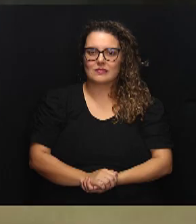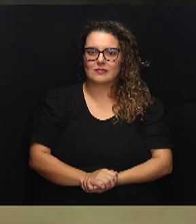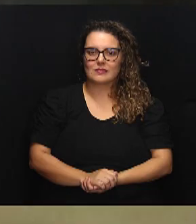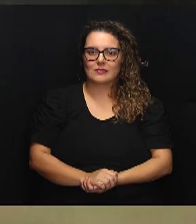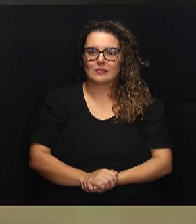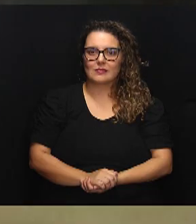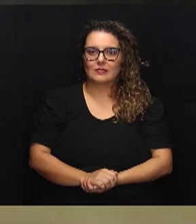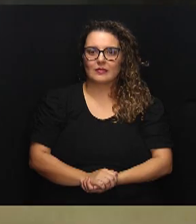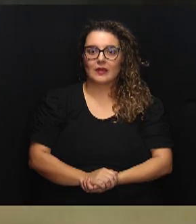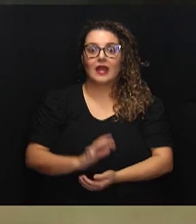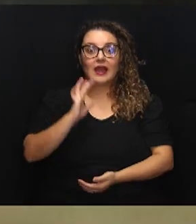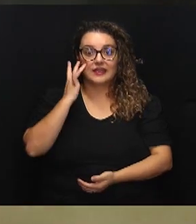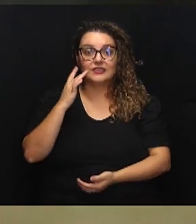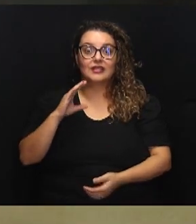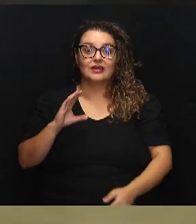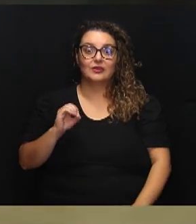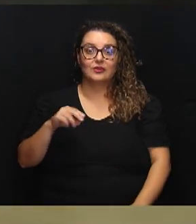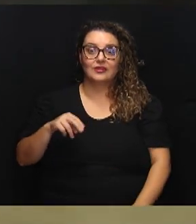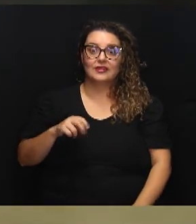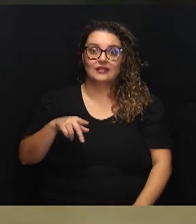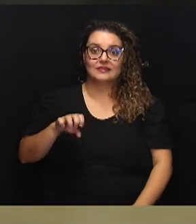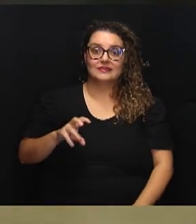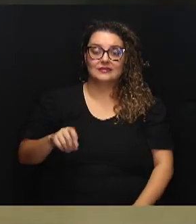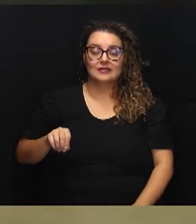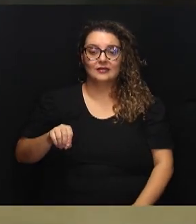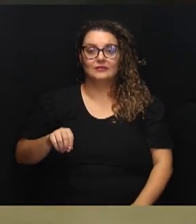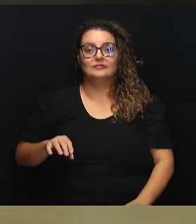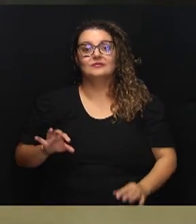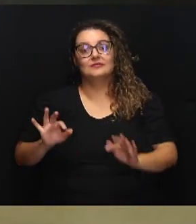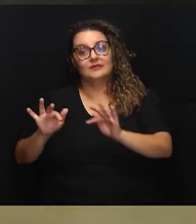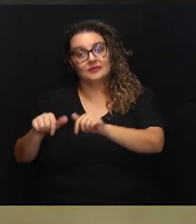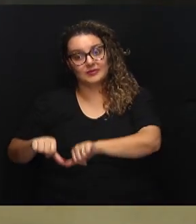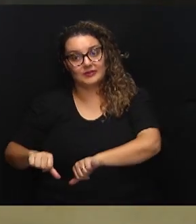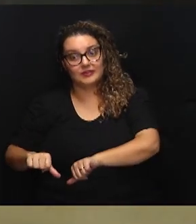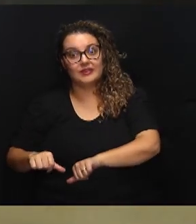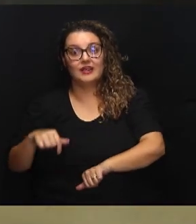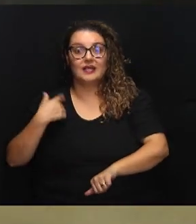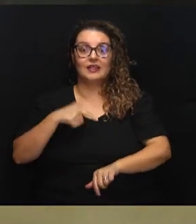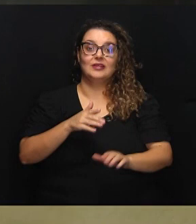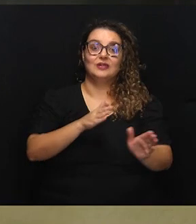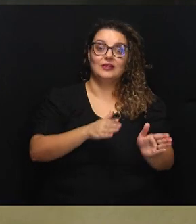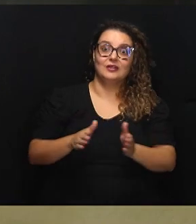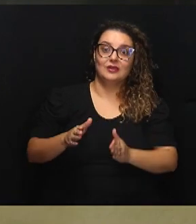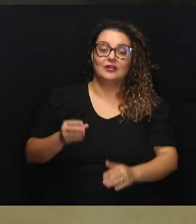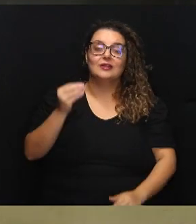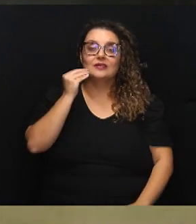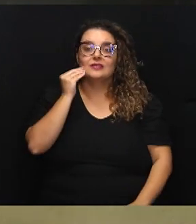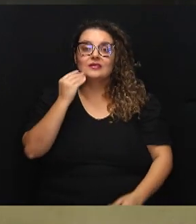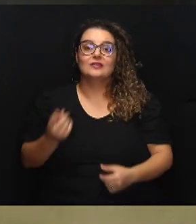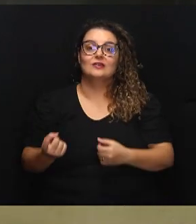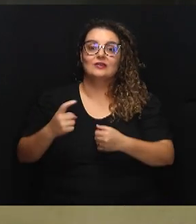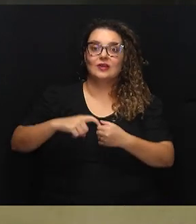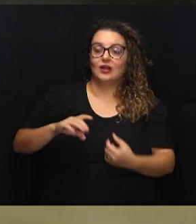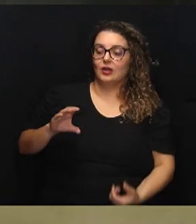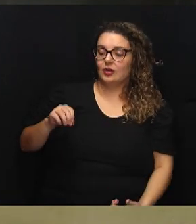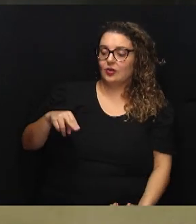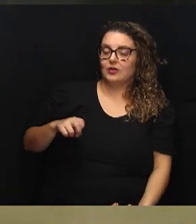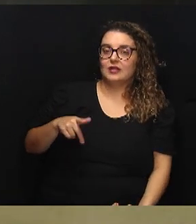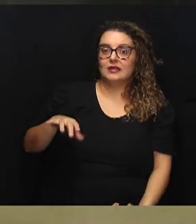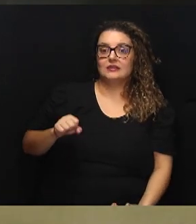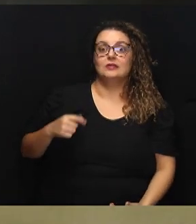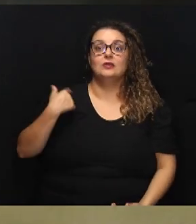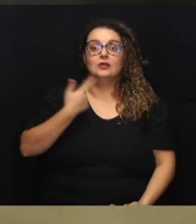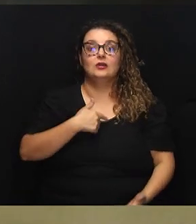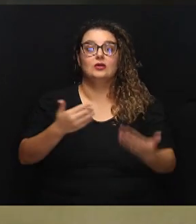Bom, acho que caiu a nossa conexão com ela. Então, enquanto a nossa produção tenta retomar a conexão com a nossa